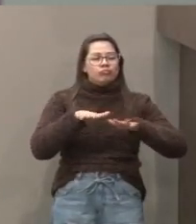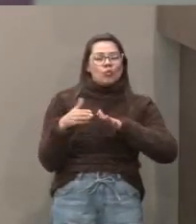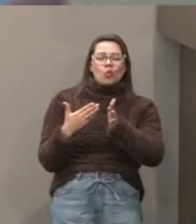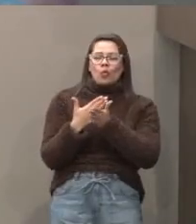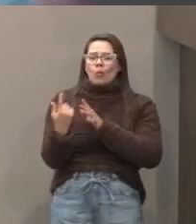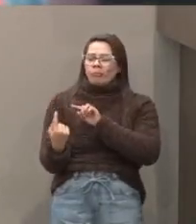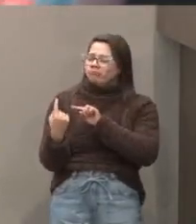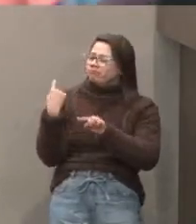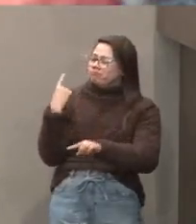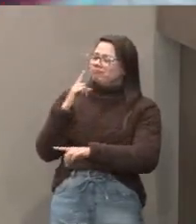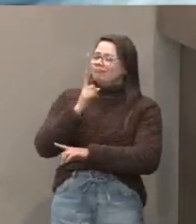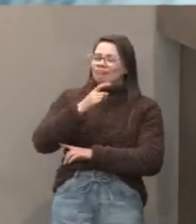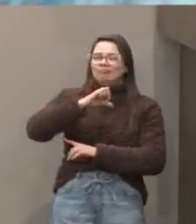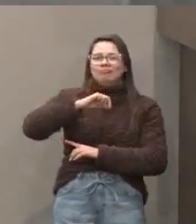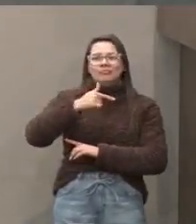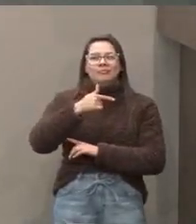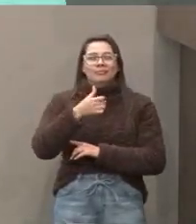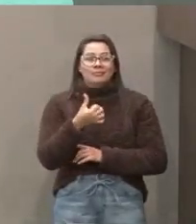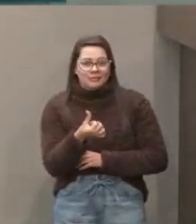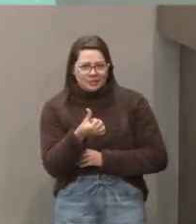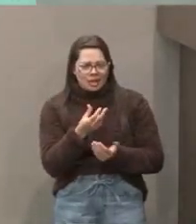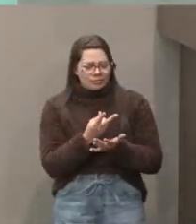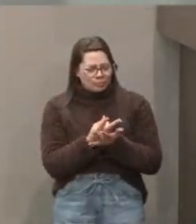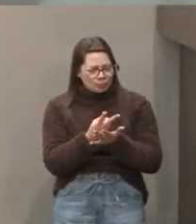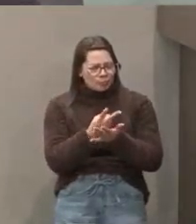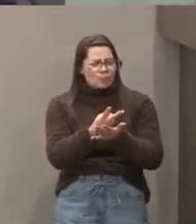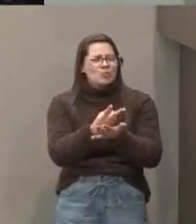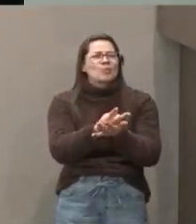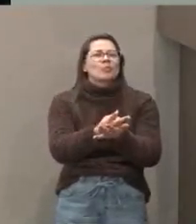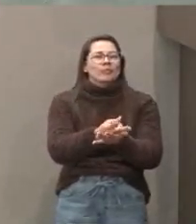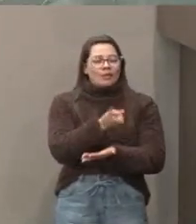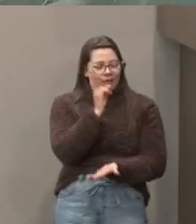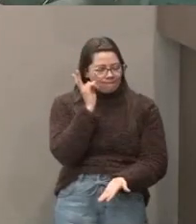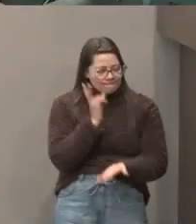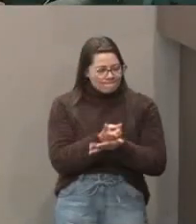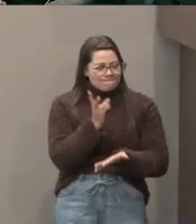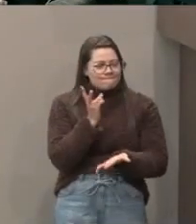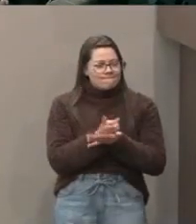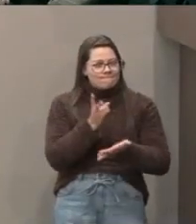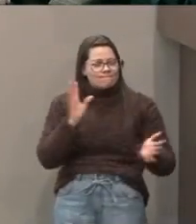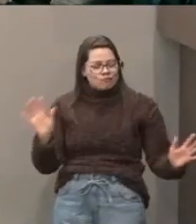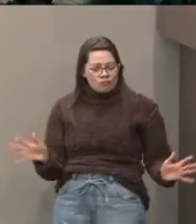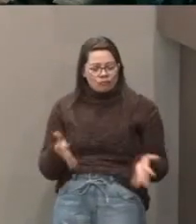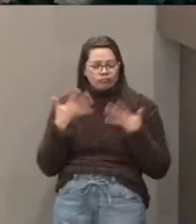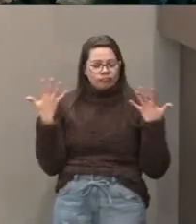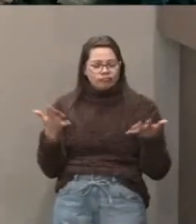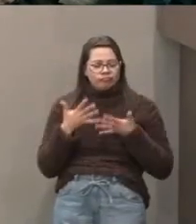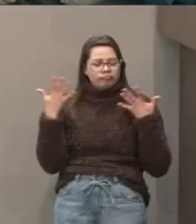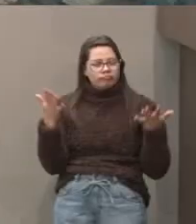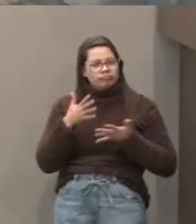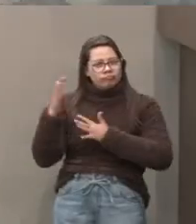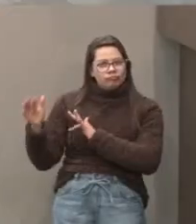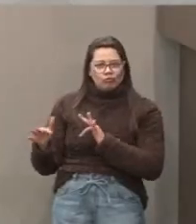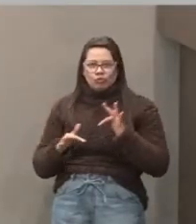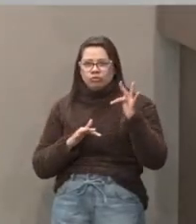em 1976 ainda está vivo e continua nos impulsionando para o futuro da ortopedia.